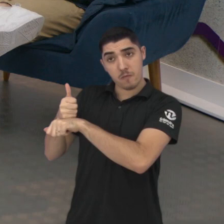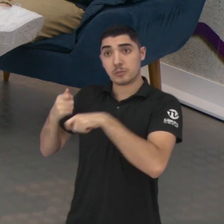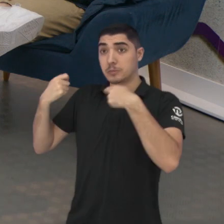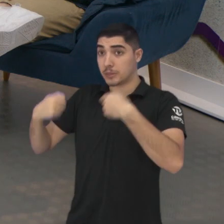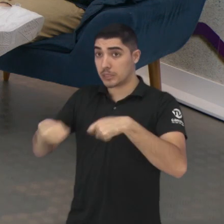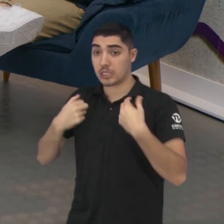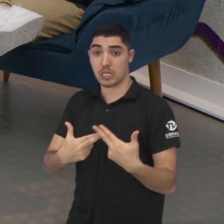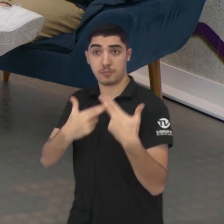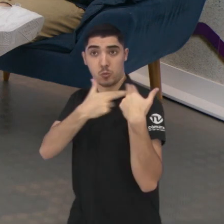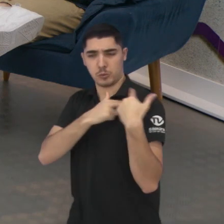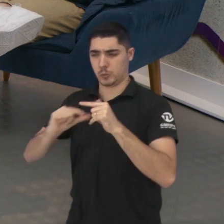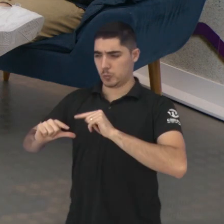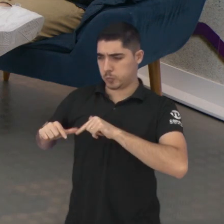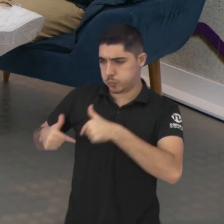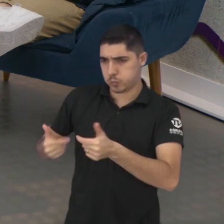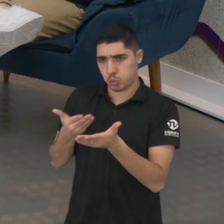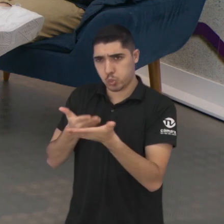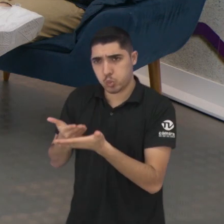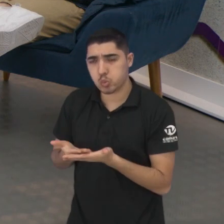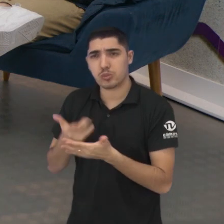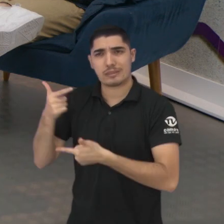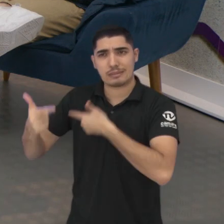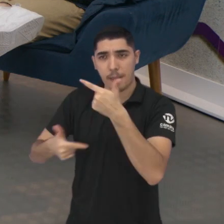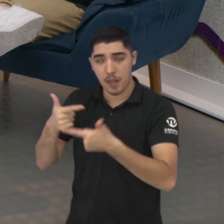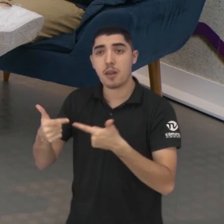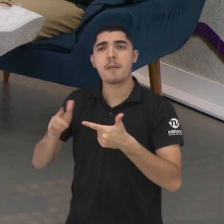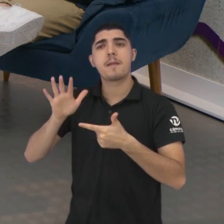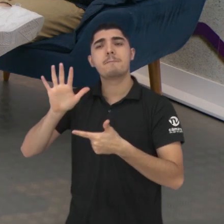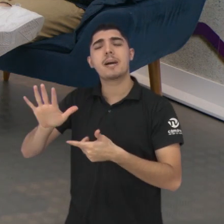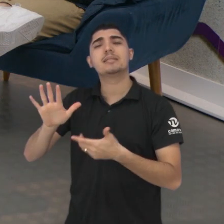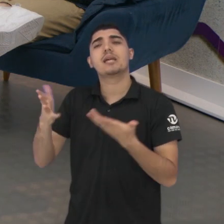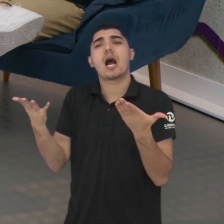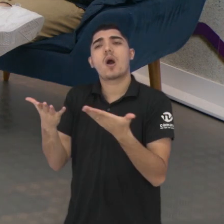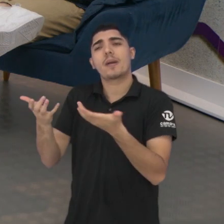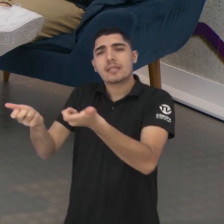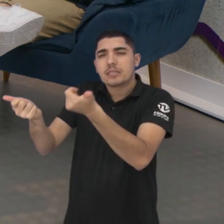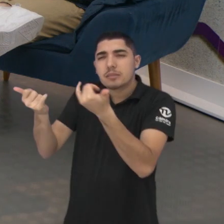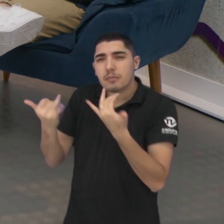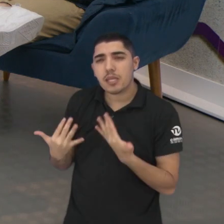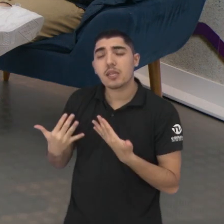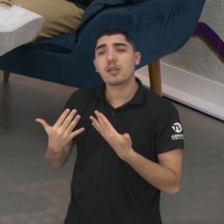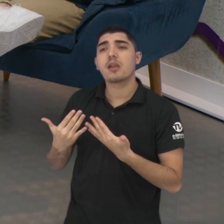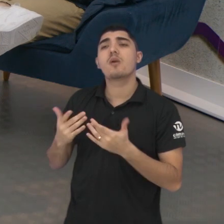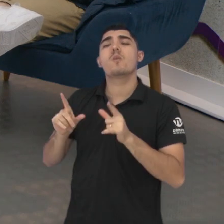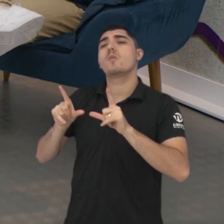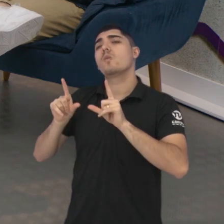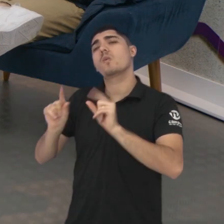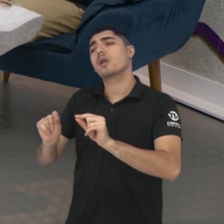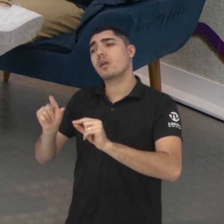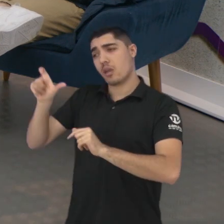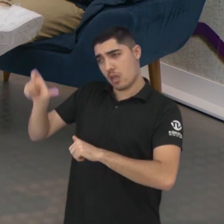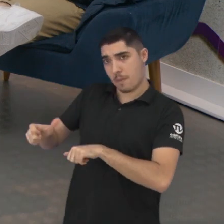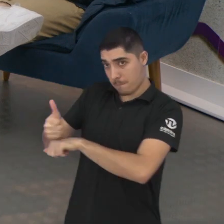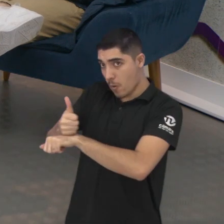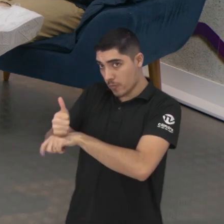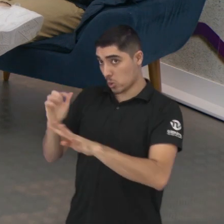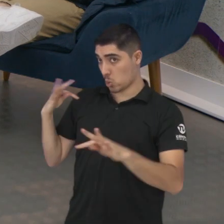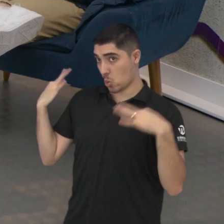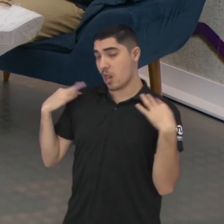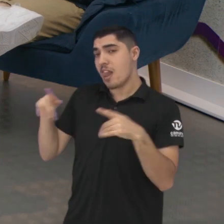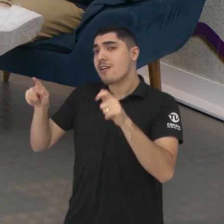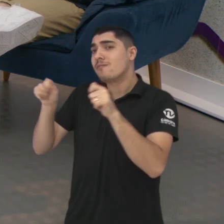muita responsabilidade, dedicação, como a gente falou. Então, conta pra gente um pouquinho o que esse